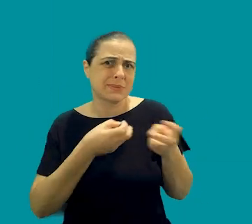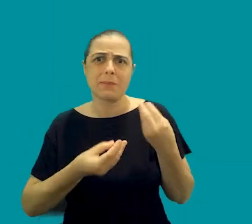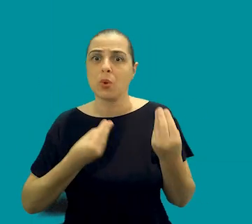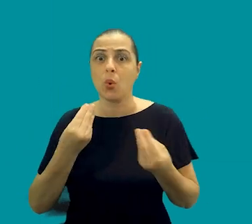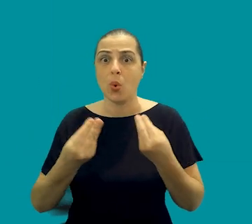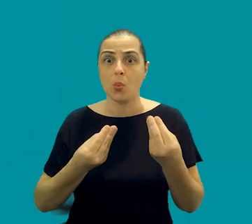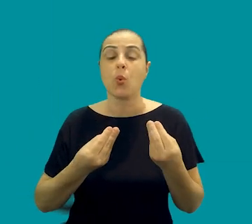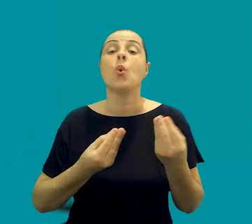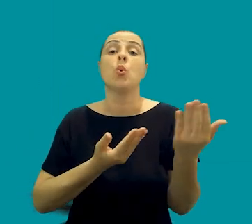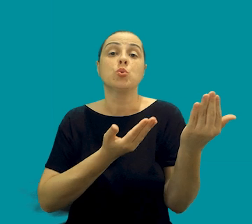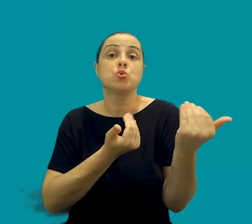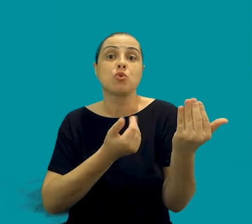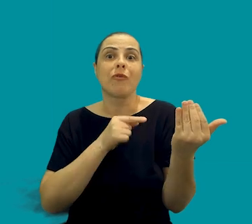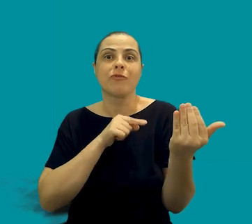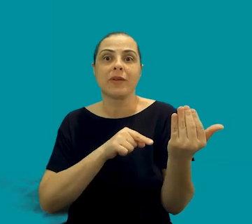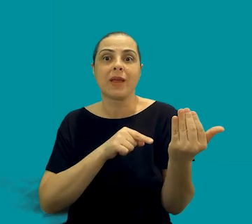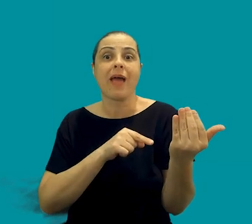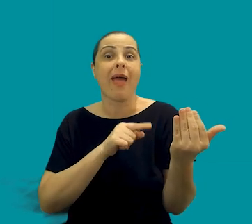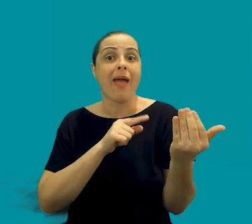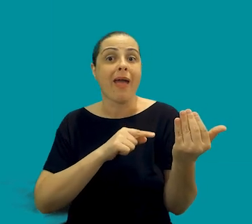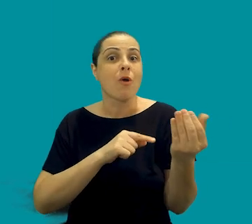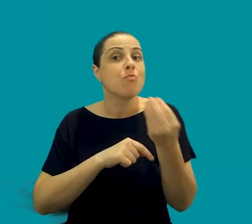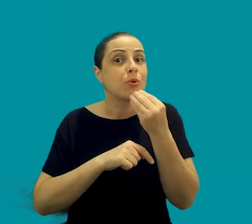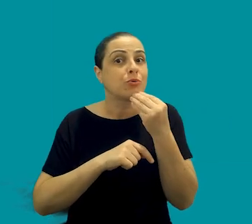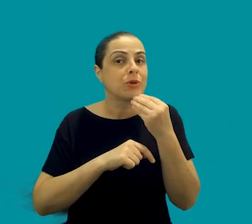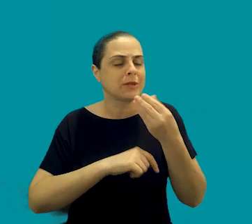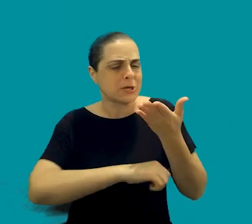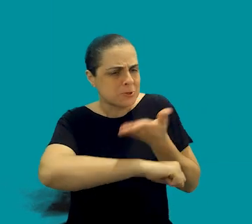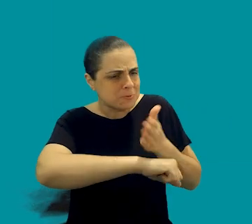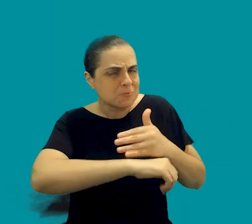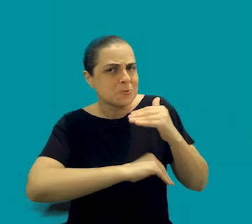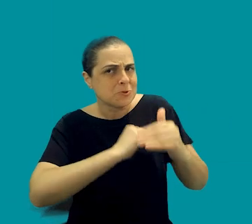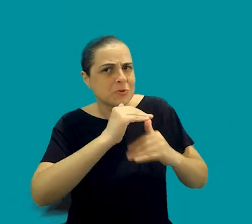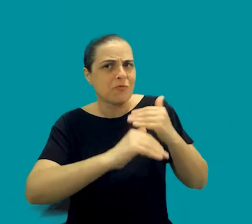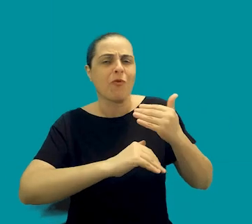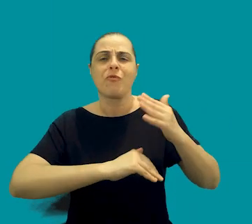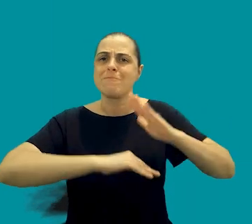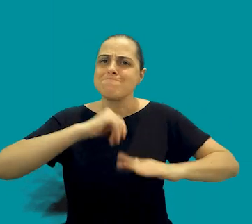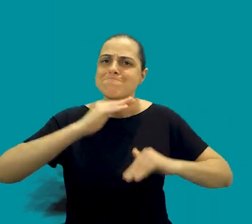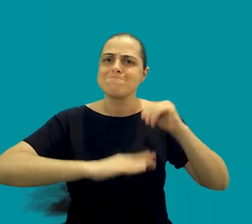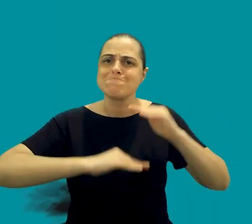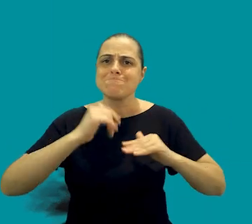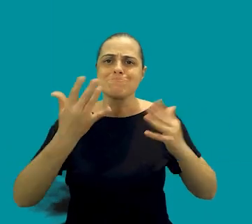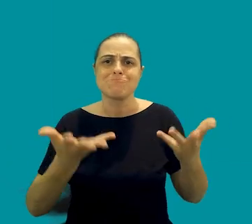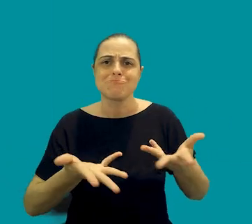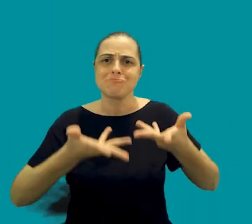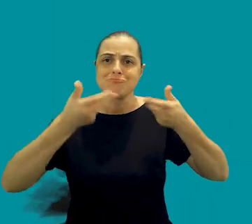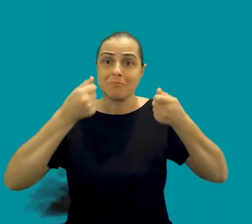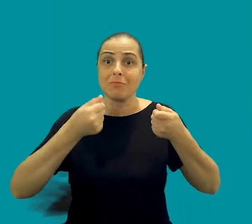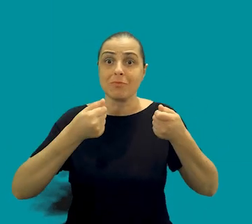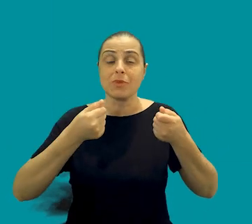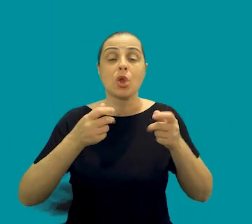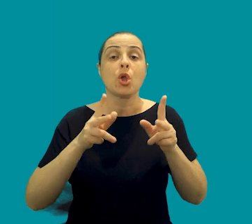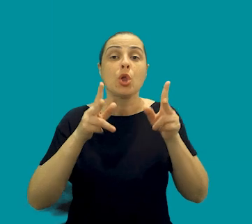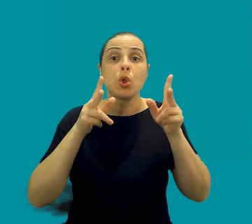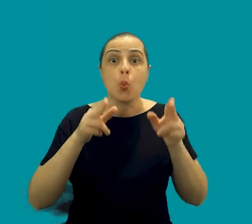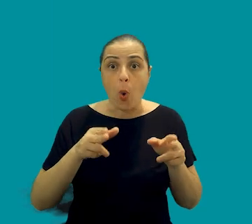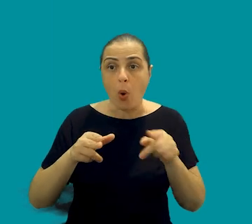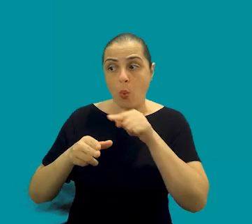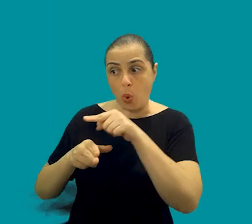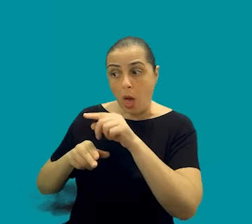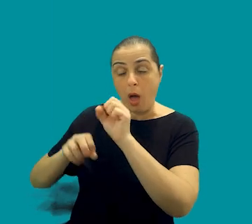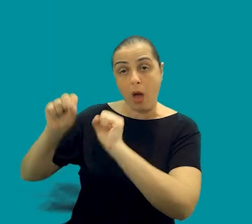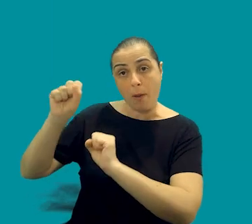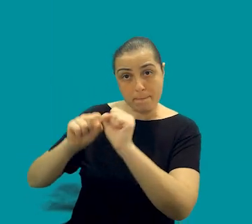alguns países, esse jovem aprendiz é visto como um celeiro de talentos. Ele vai ser uma forma de se repor os talentos que